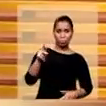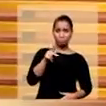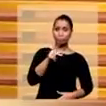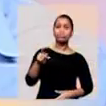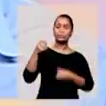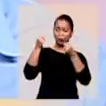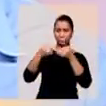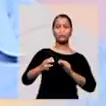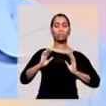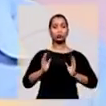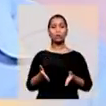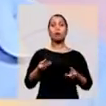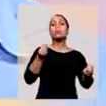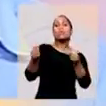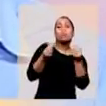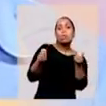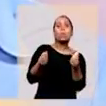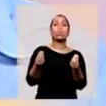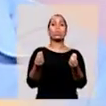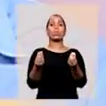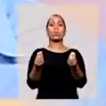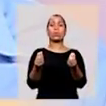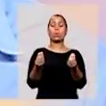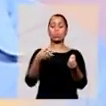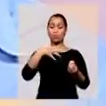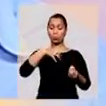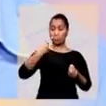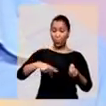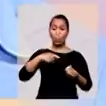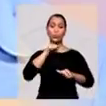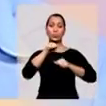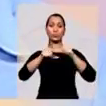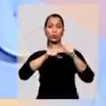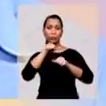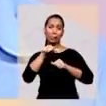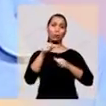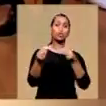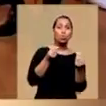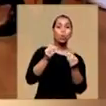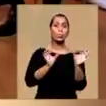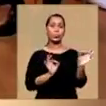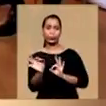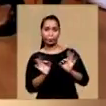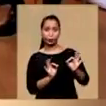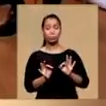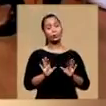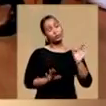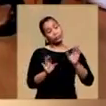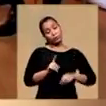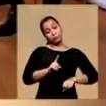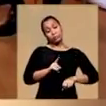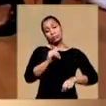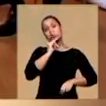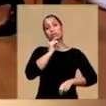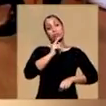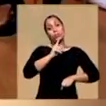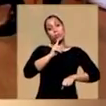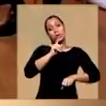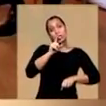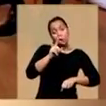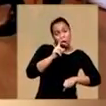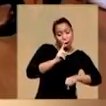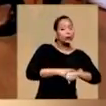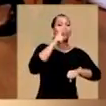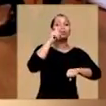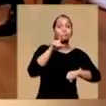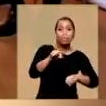professor estava falando, como que ele está montando a carreira, como que ele está organizando. Às vezes foi uma escolha, um projeto de vida que naquele momento era necessário fazer